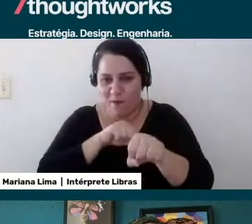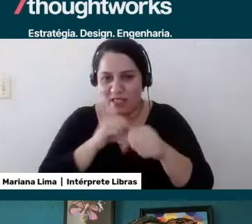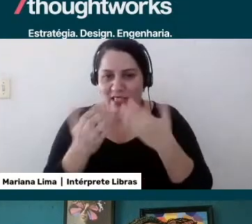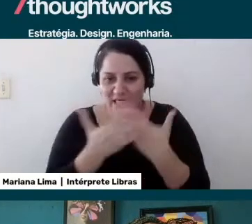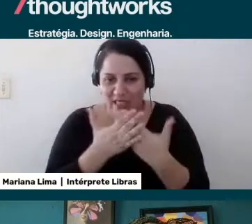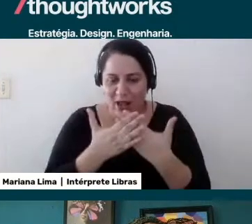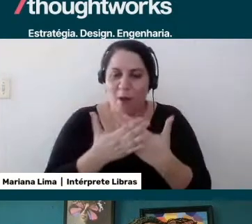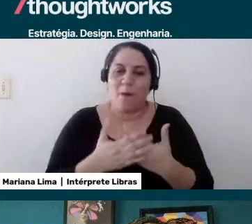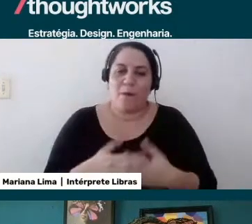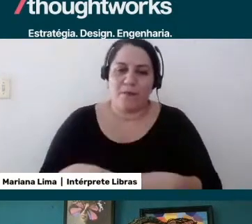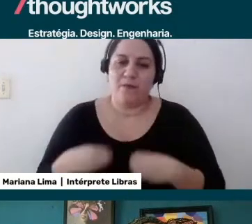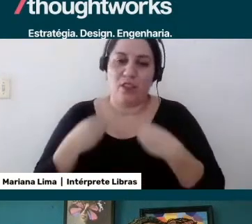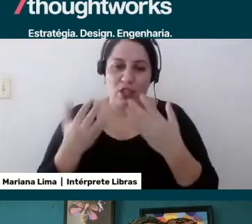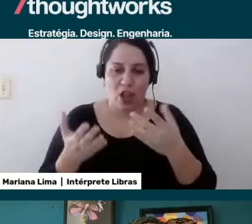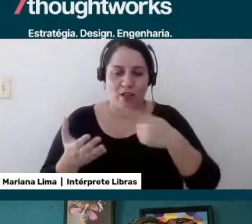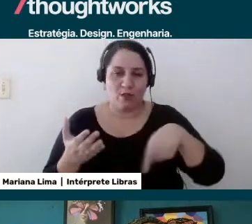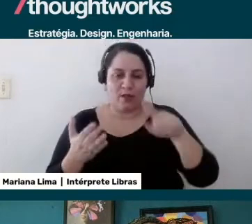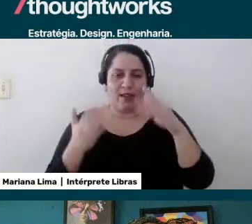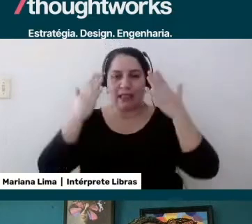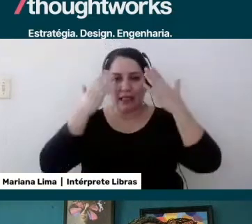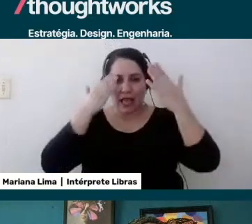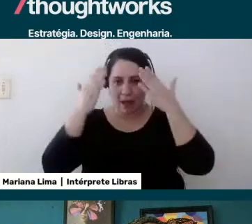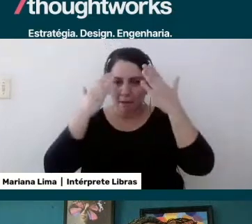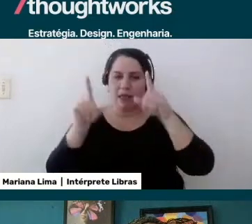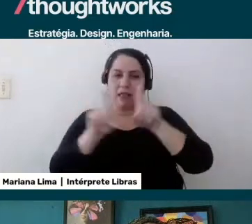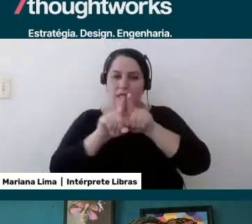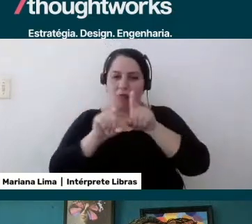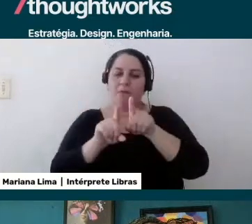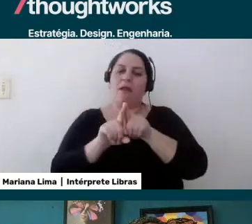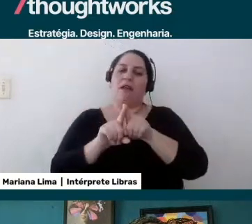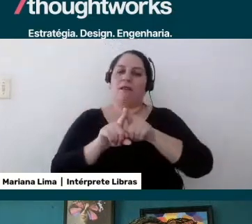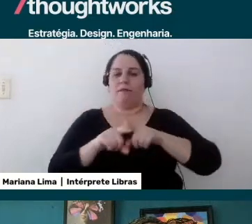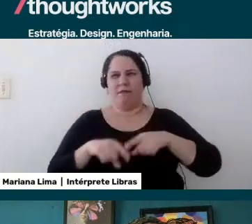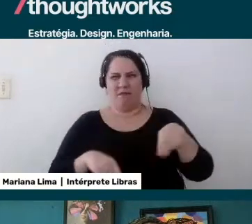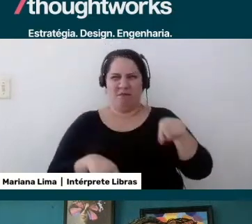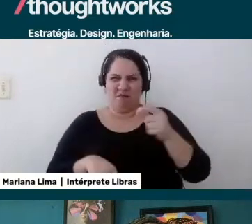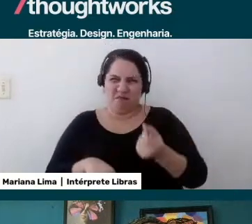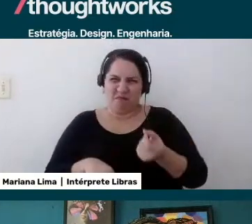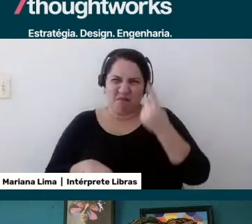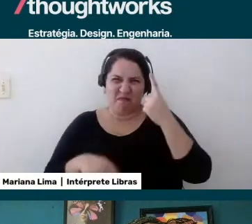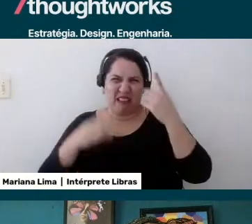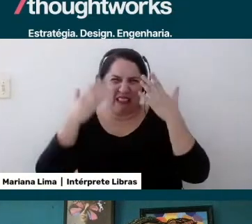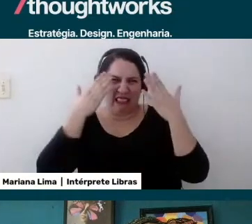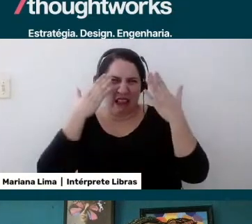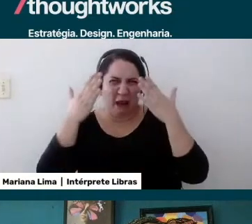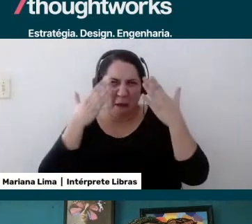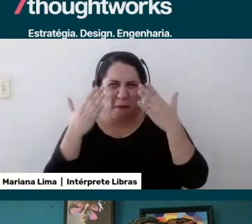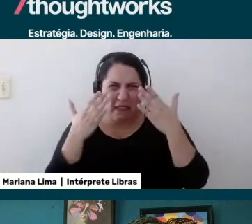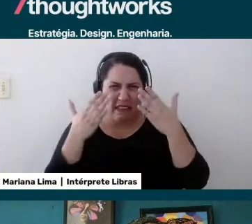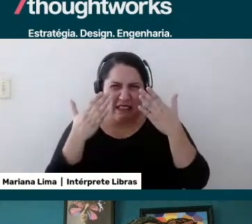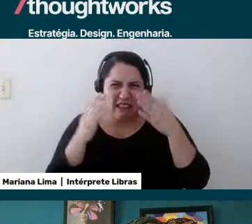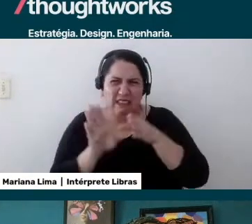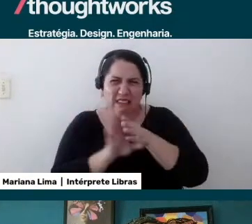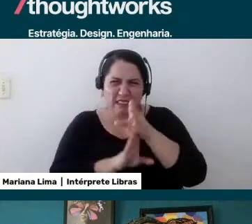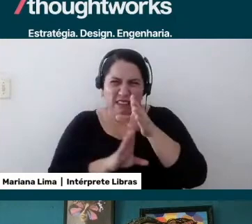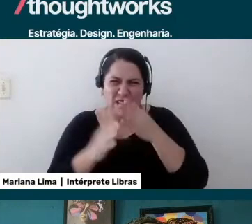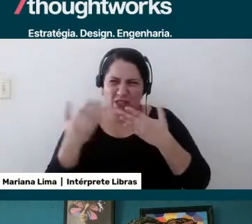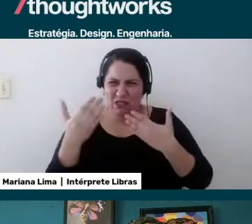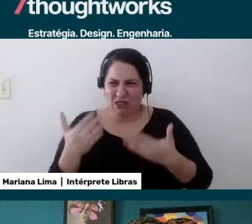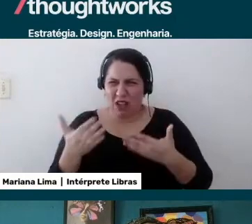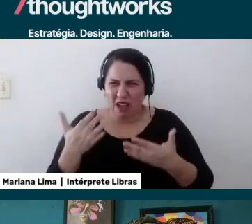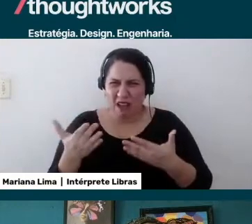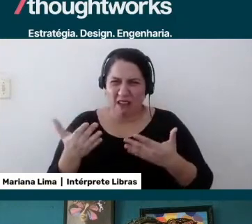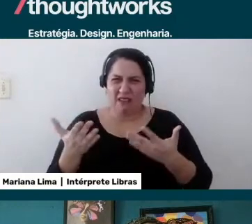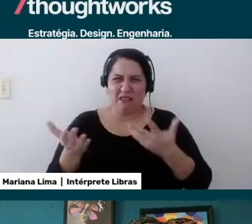E aí, com a terapia que a gente tem aqui, e aí você fala assim, terapia é tabu. Terapia, jovens, aquela